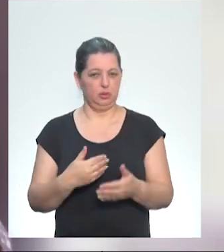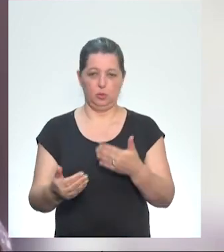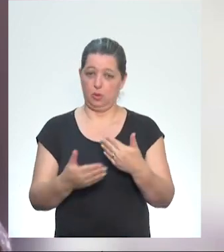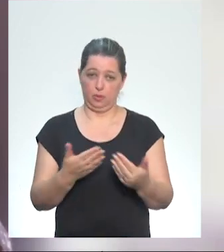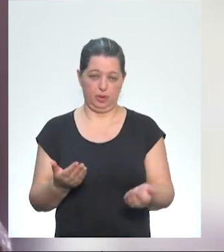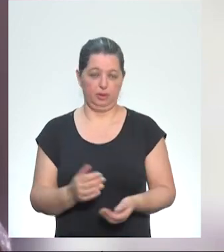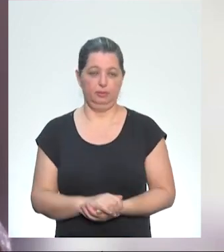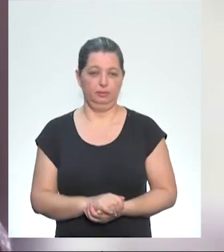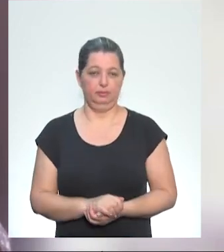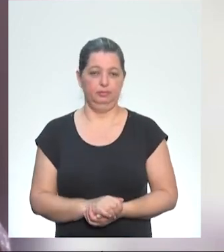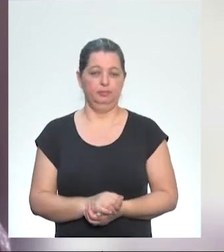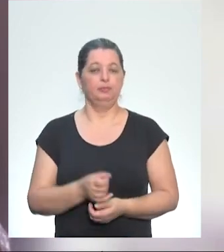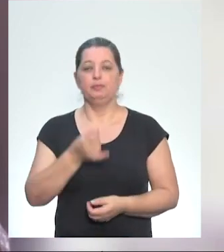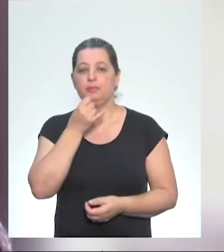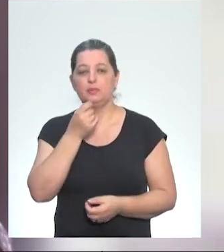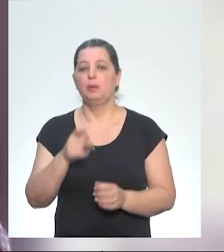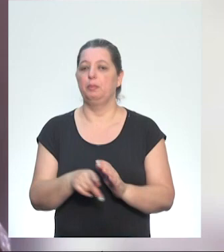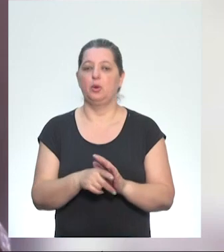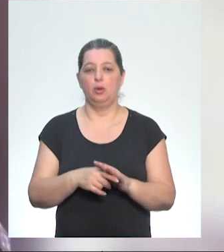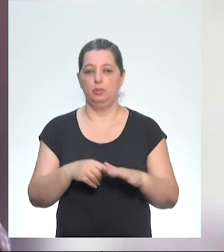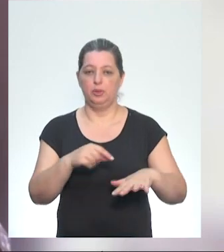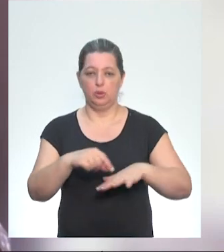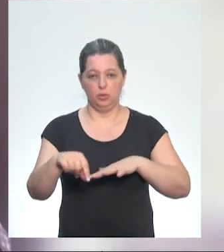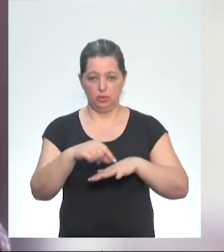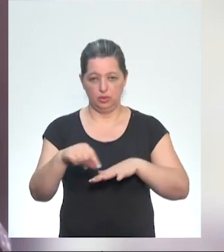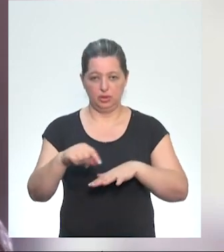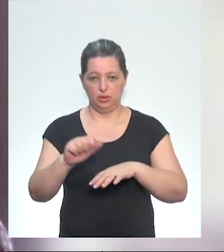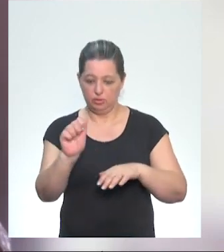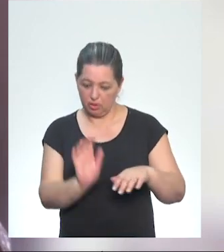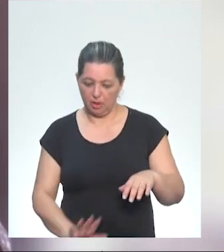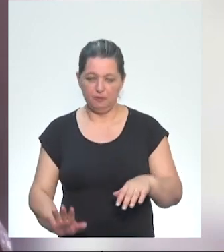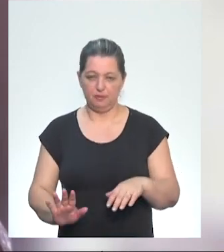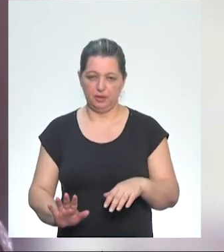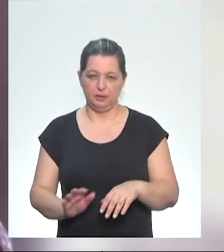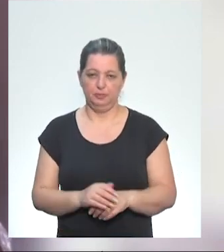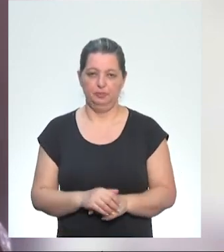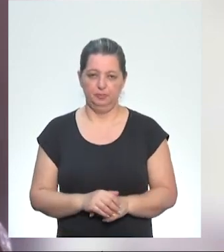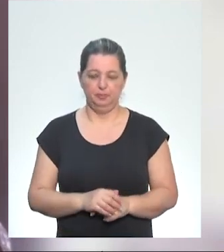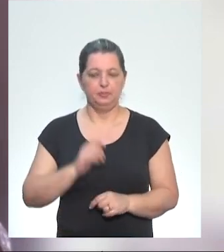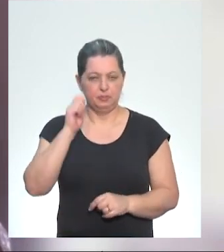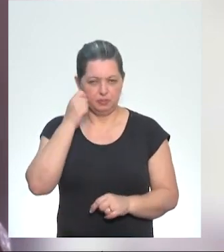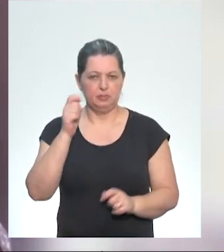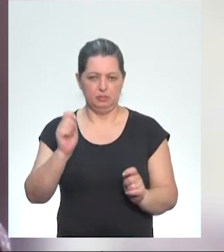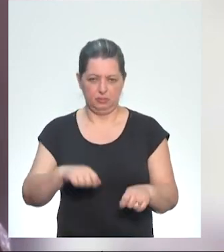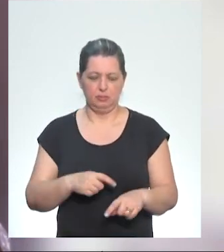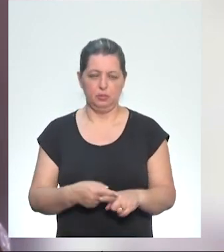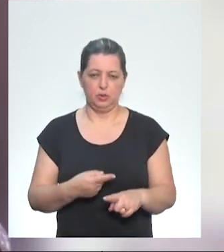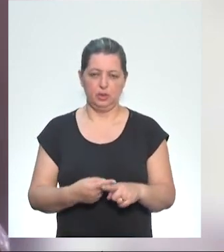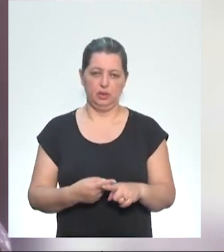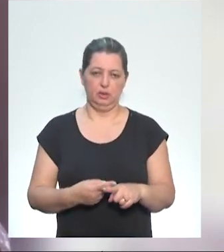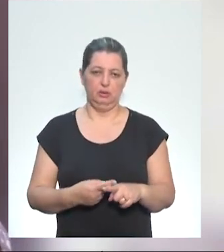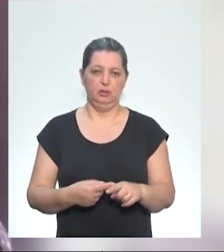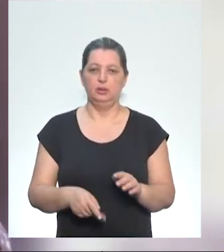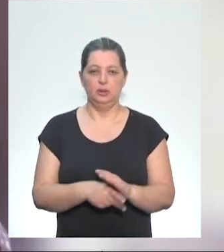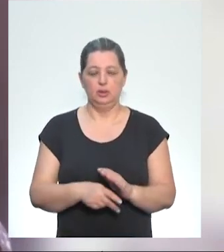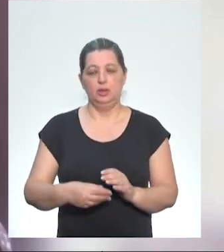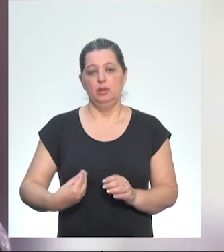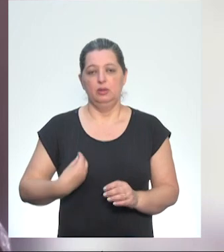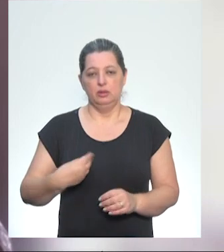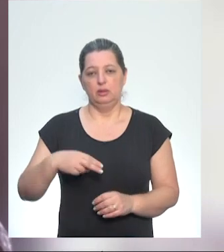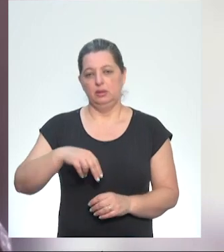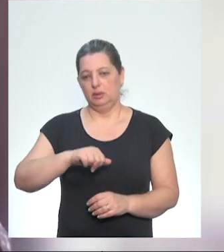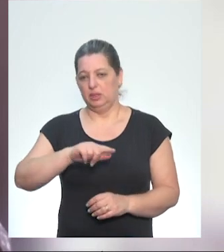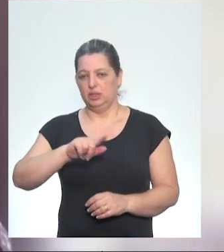né? Se forem falar do continente africano, e bacana pensar, é continente africano porque a gente está na Nigéria. Se a gente está